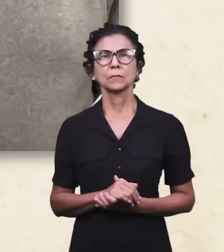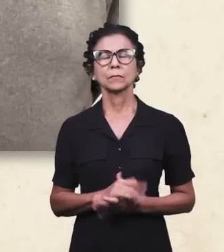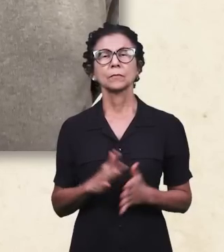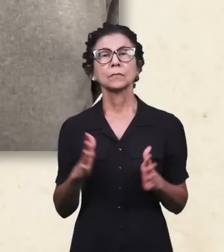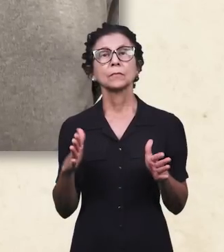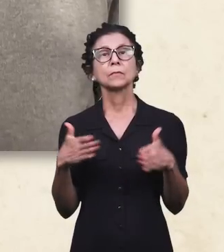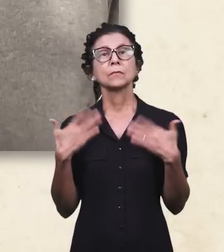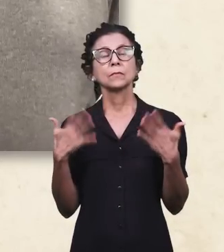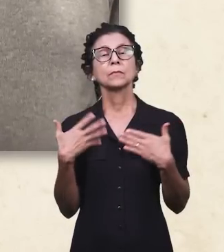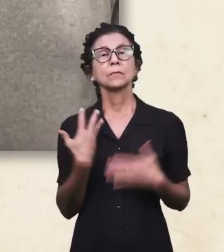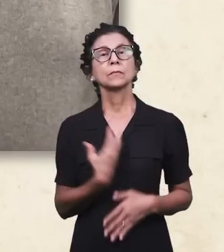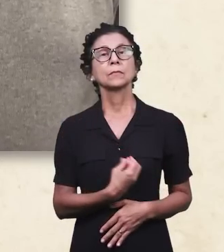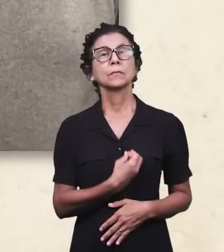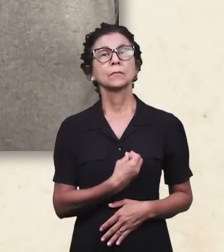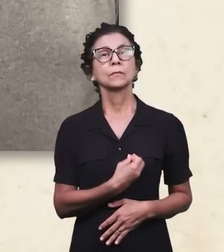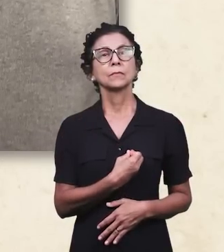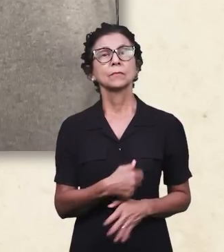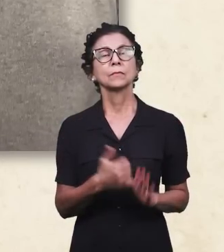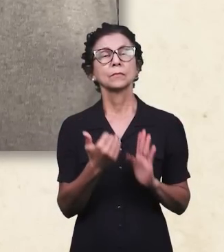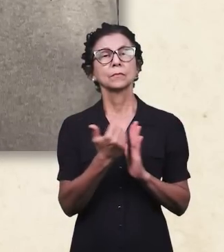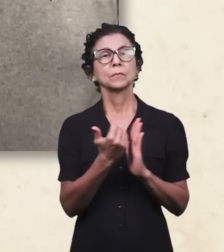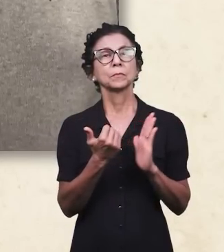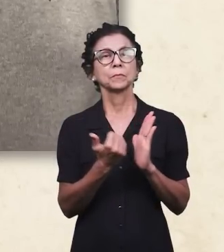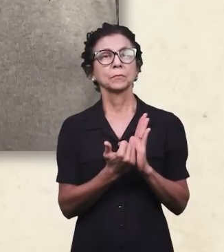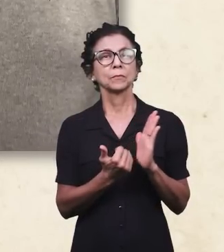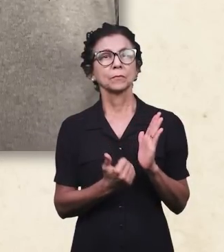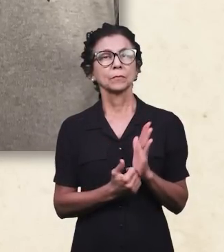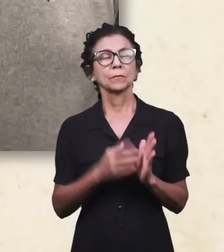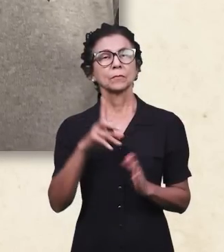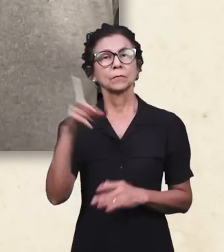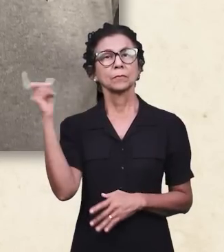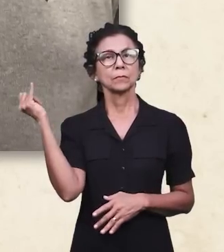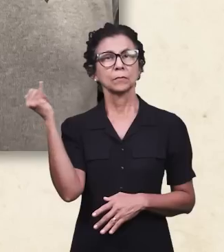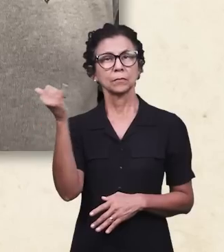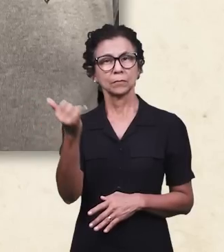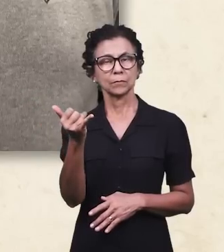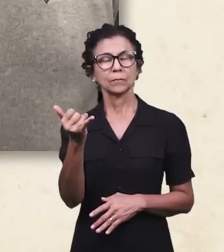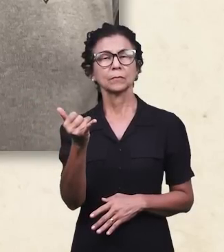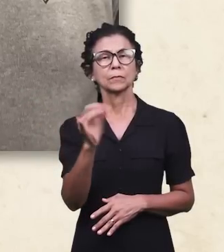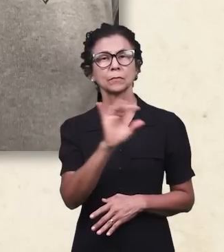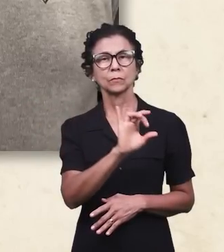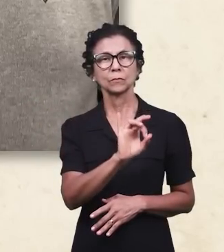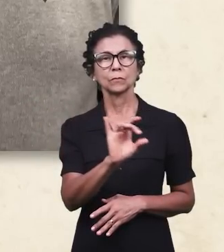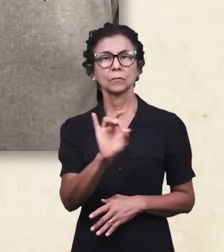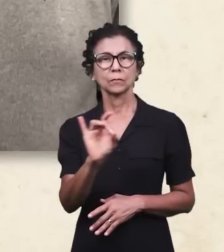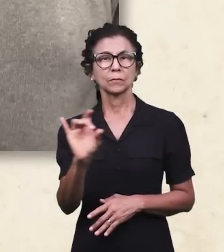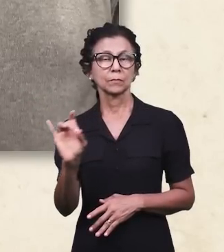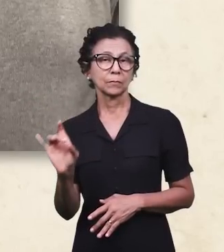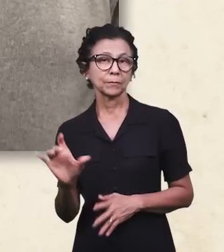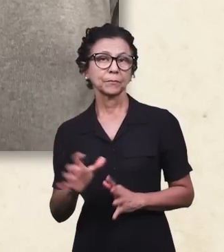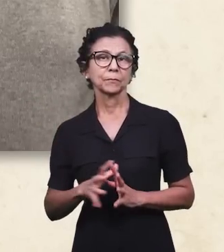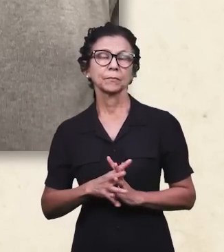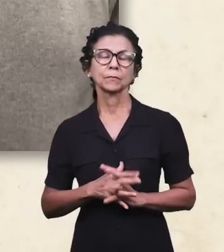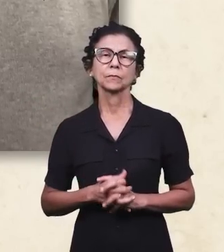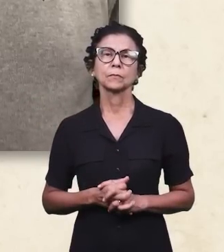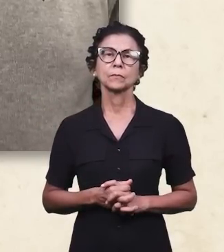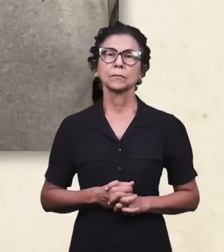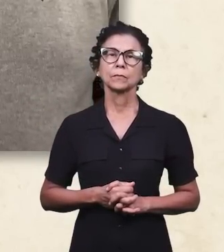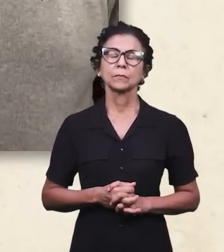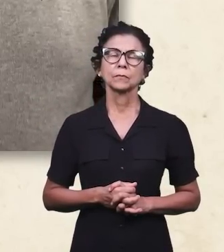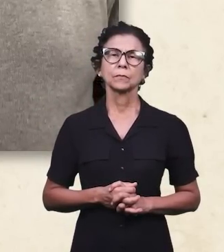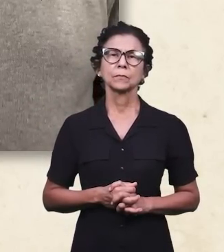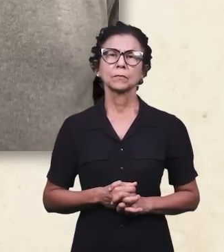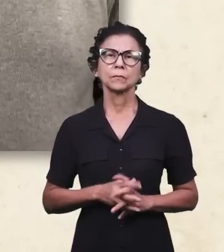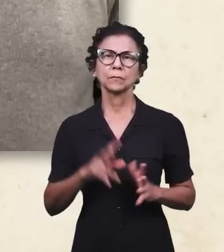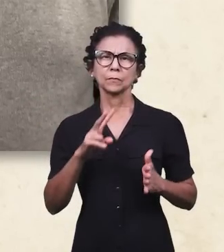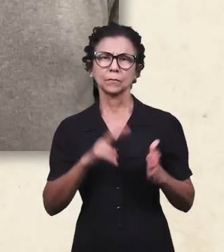participando aqui desse programa, onde Deus tem falado abundantemente com cada um de nós. E eu gostaria de ler um texto